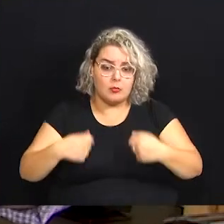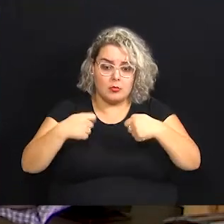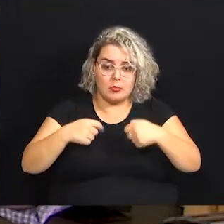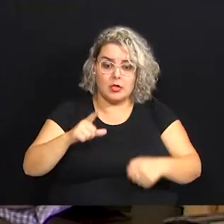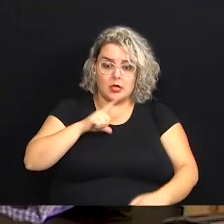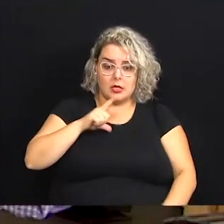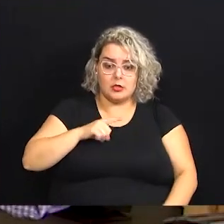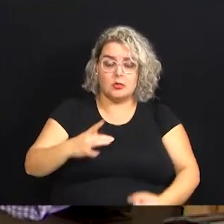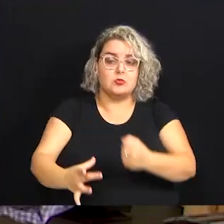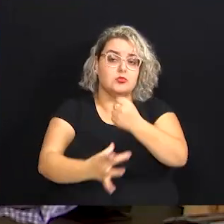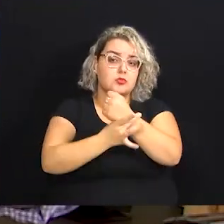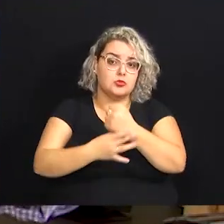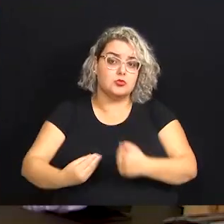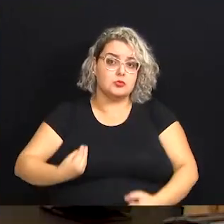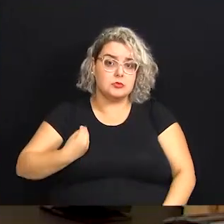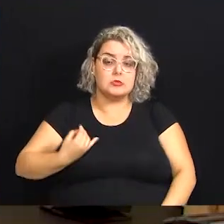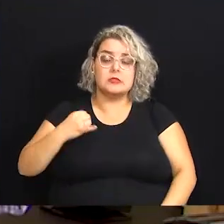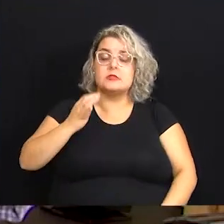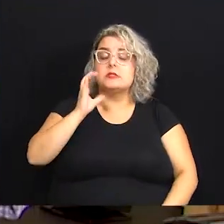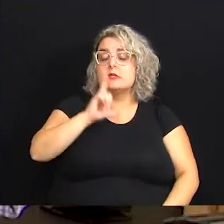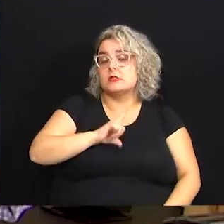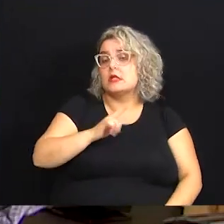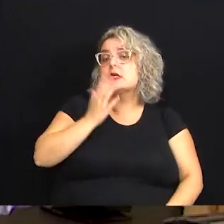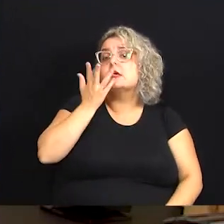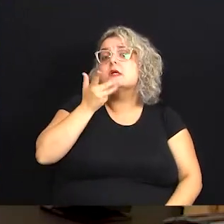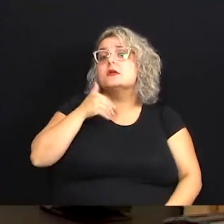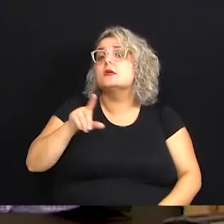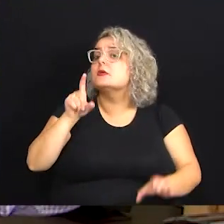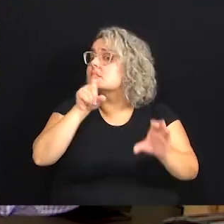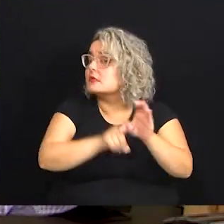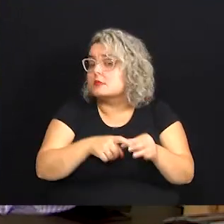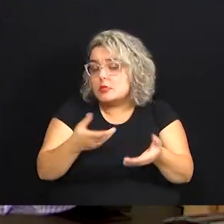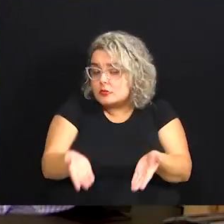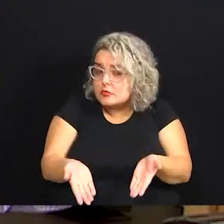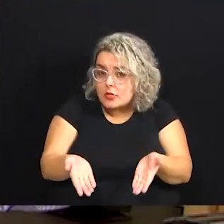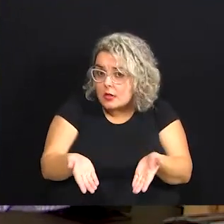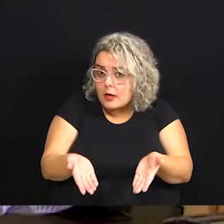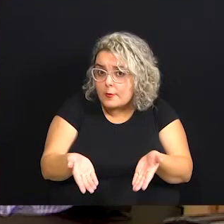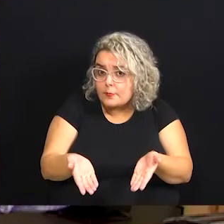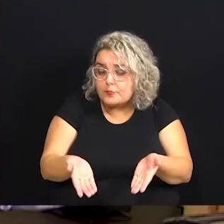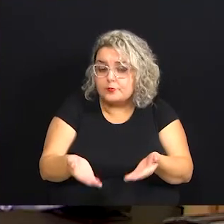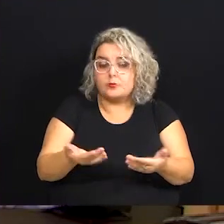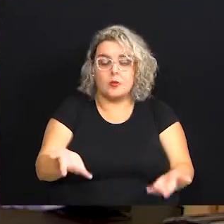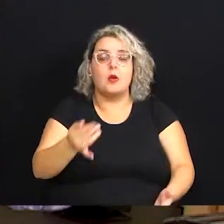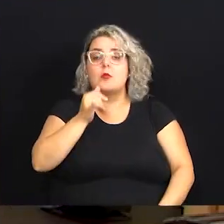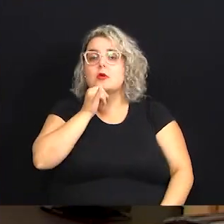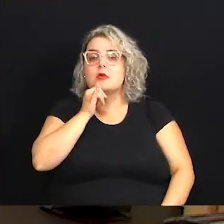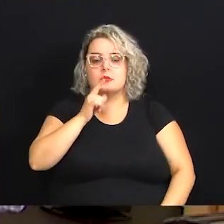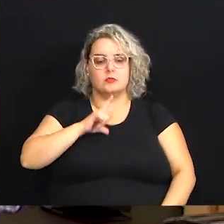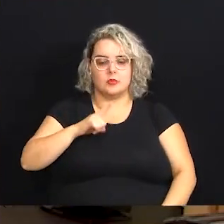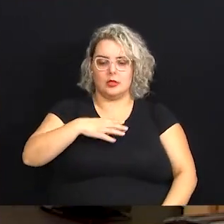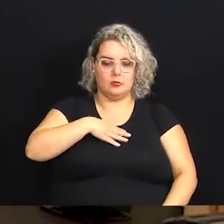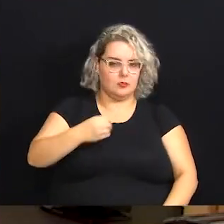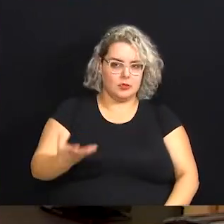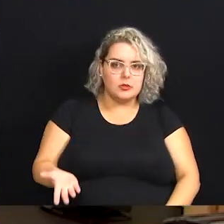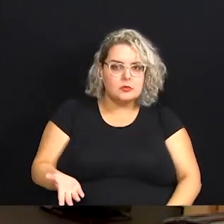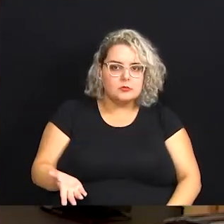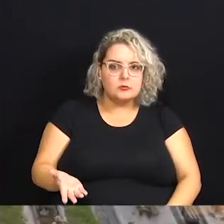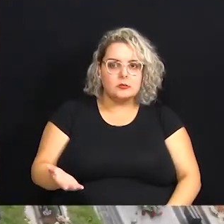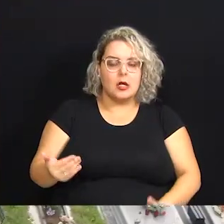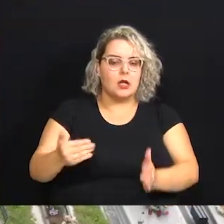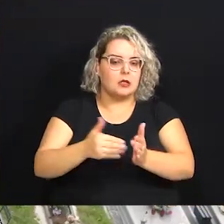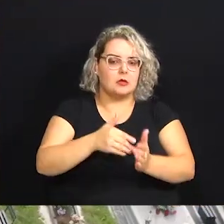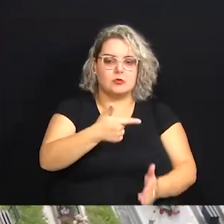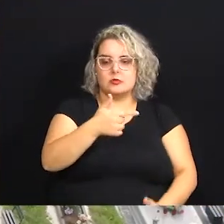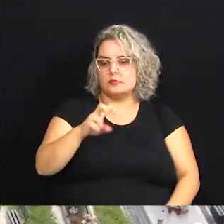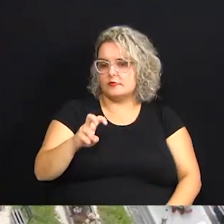precisa ter um seguro de vida se você tem crianças que dependem de você. Então, eu tenho uma criança até os